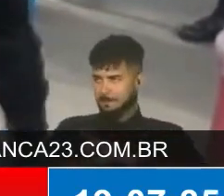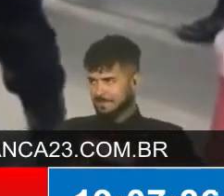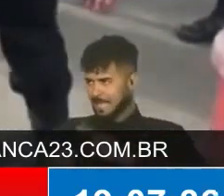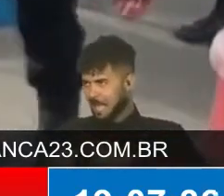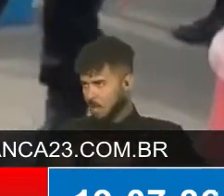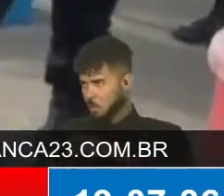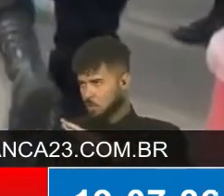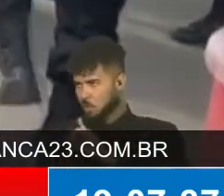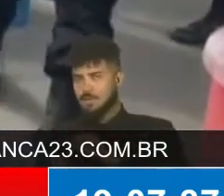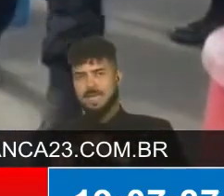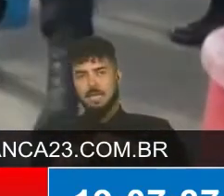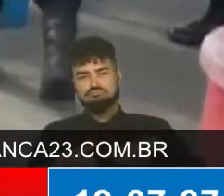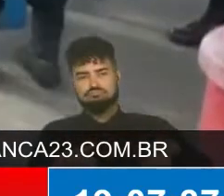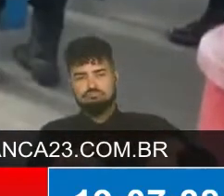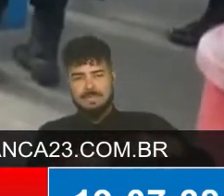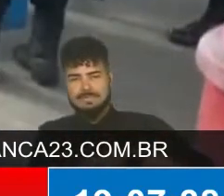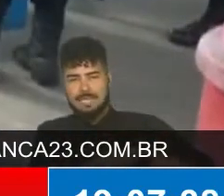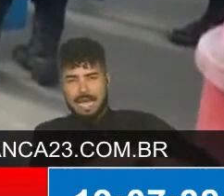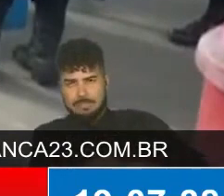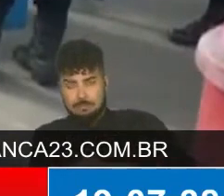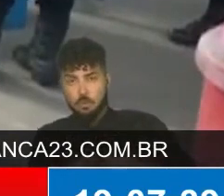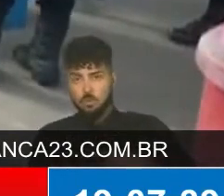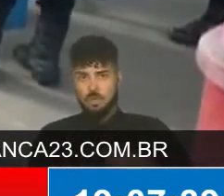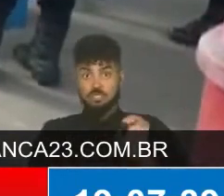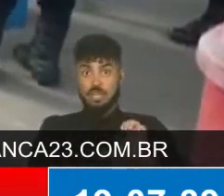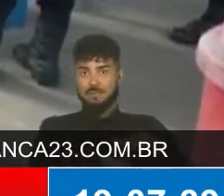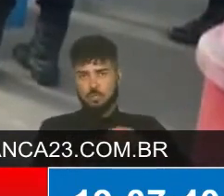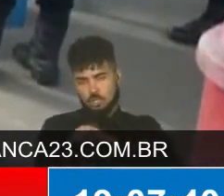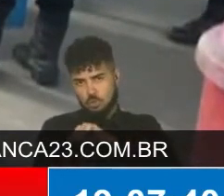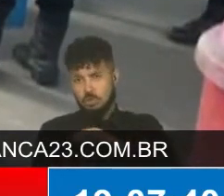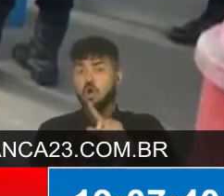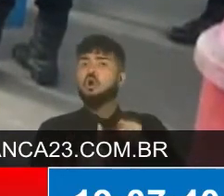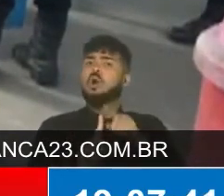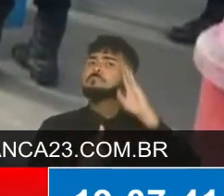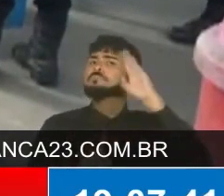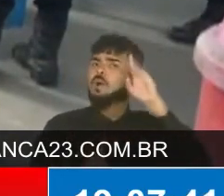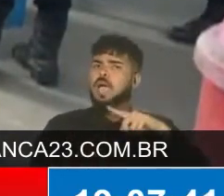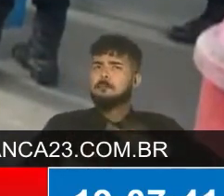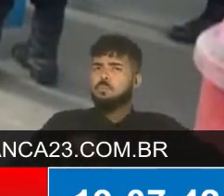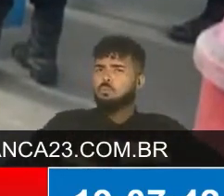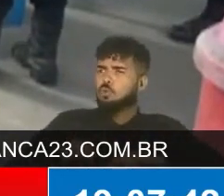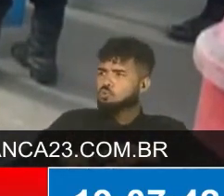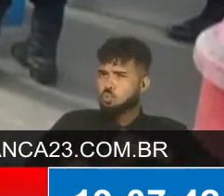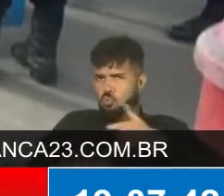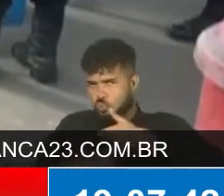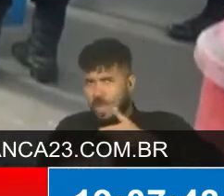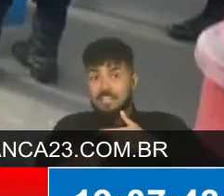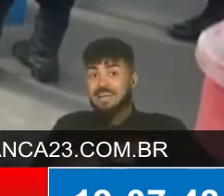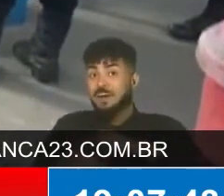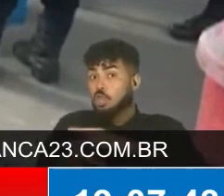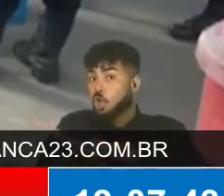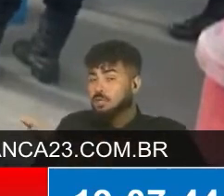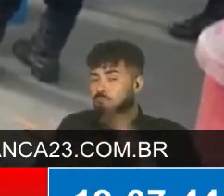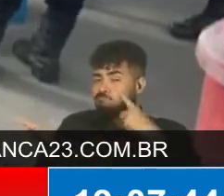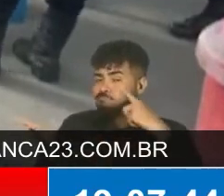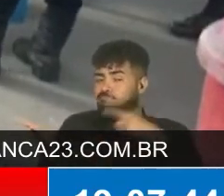região metropolitana do Rio e tiveram como principal objetivo os produtos com notas irregulares. Além de